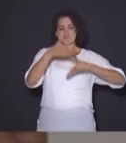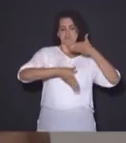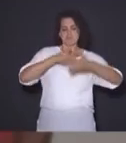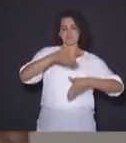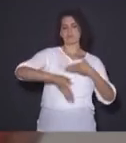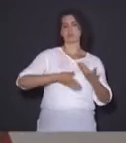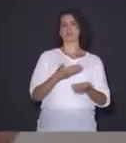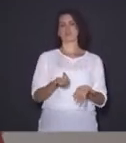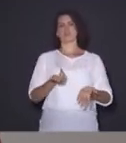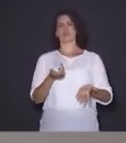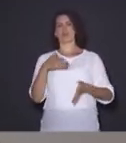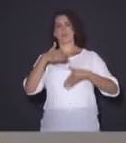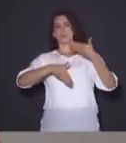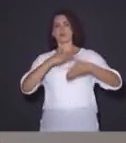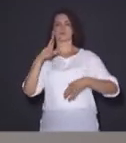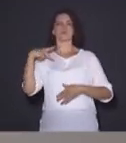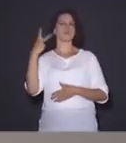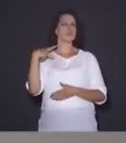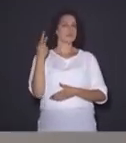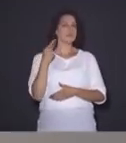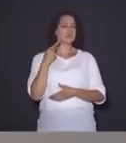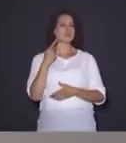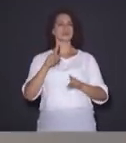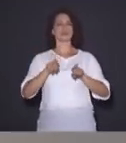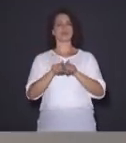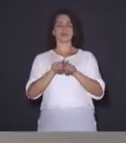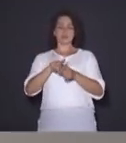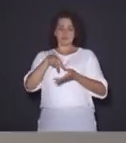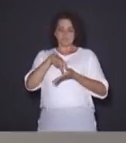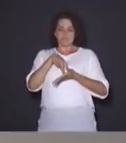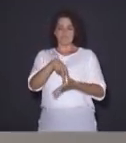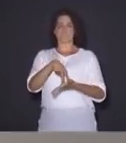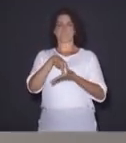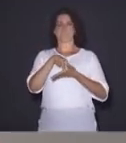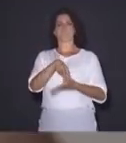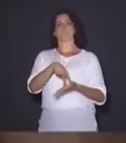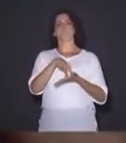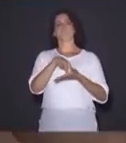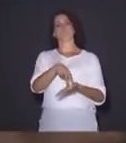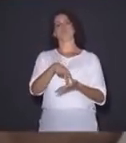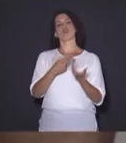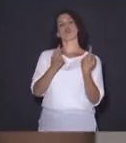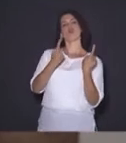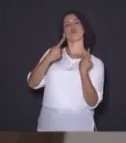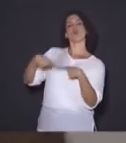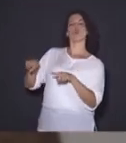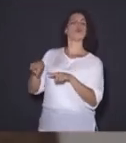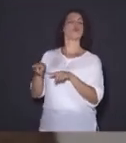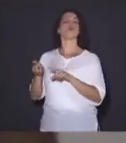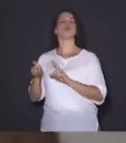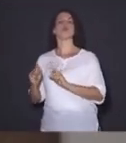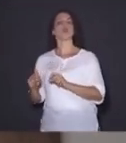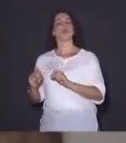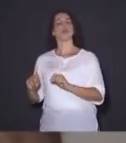participação política e de resistência não é contra um mercado